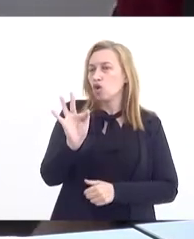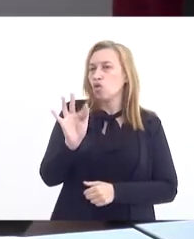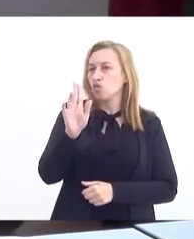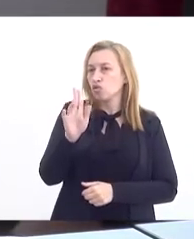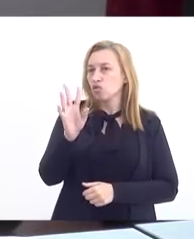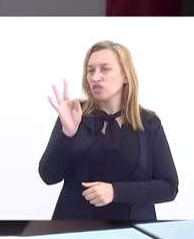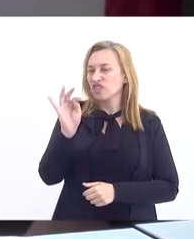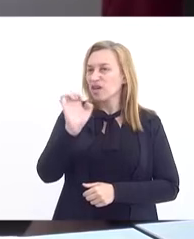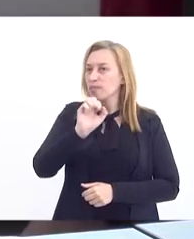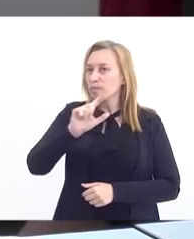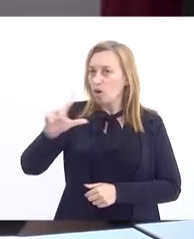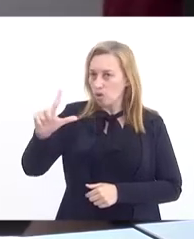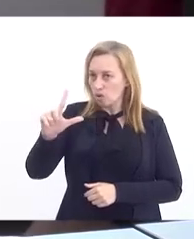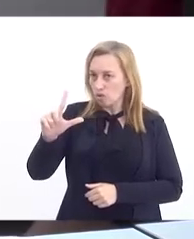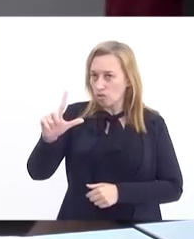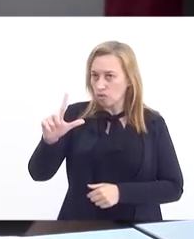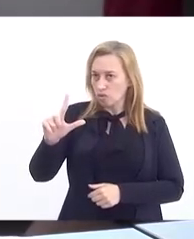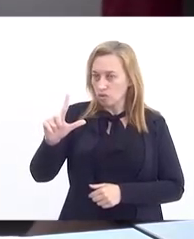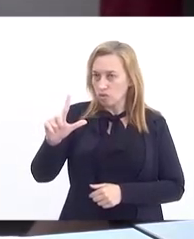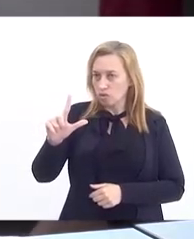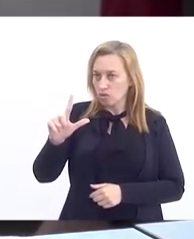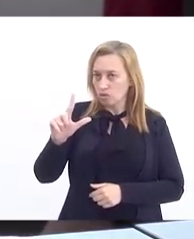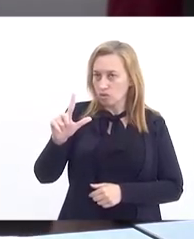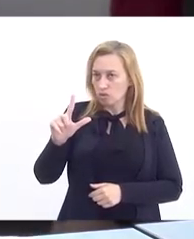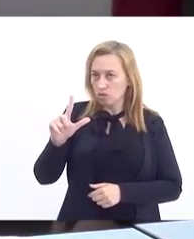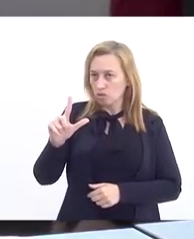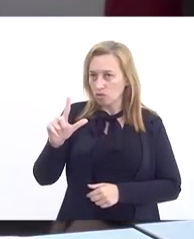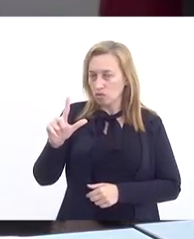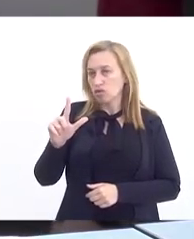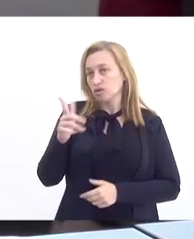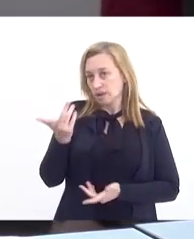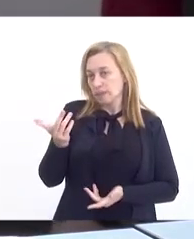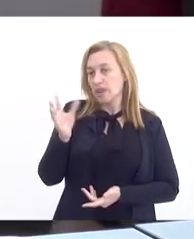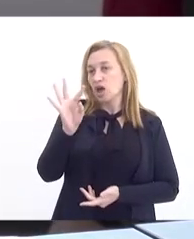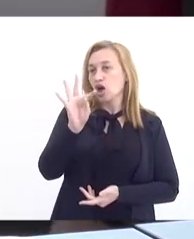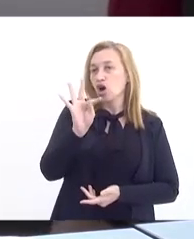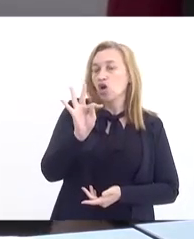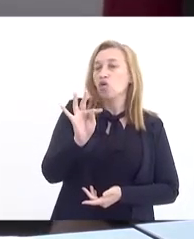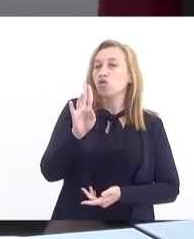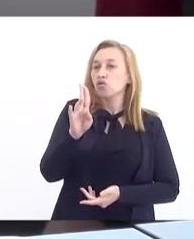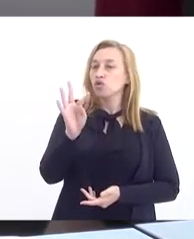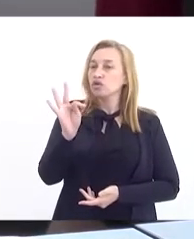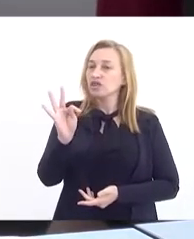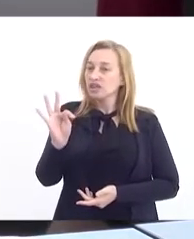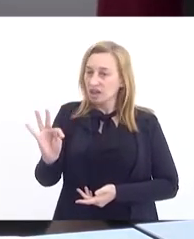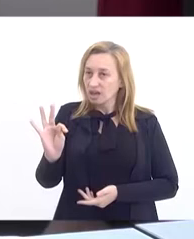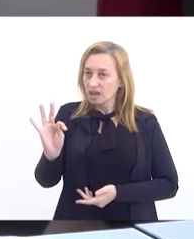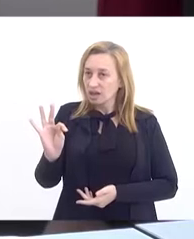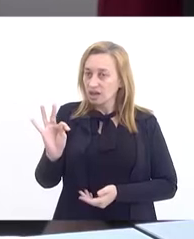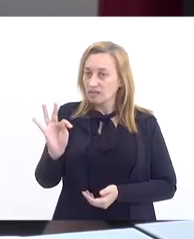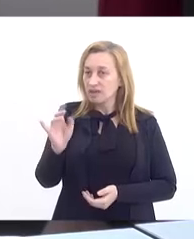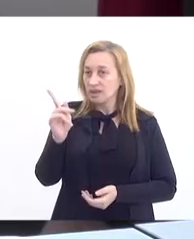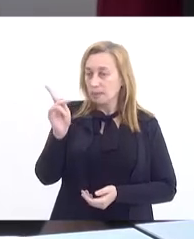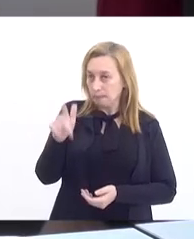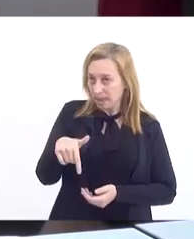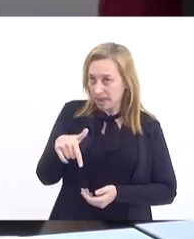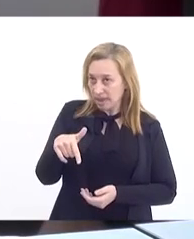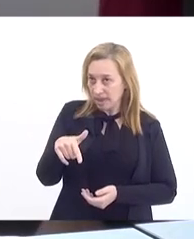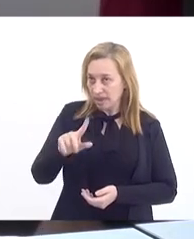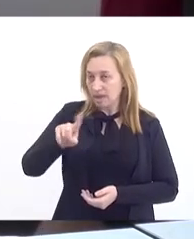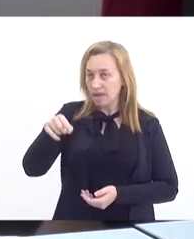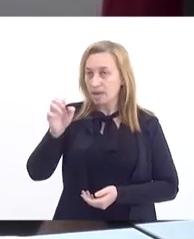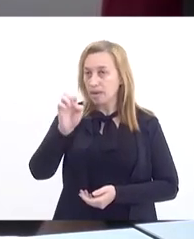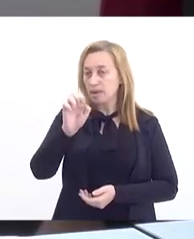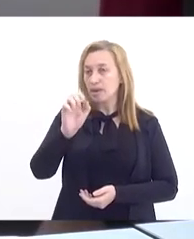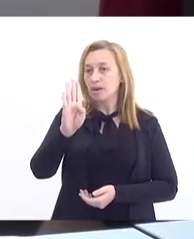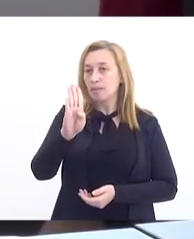é bola. Fute vem de pé e bola de bola. Bol de bola. Palavra inglesa. Se aportuguesou para adotar o